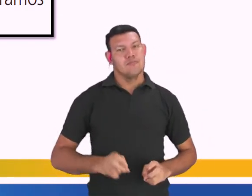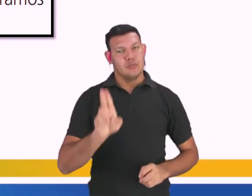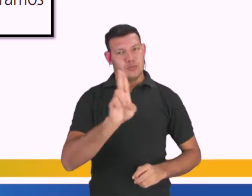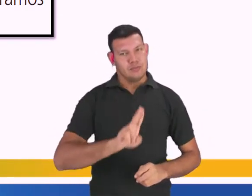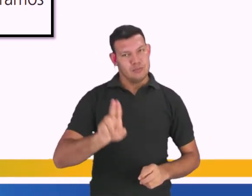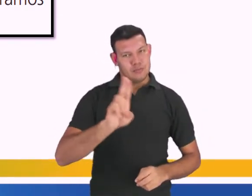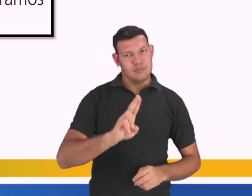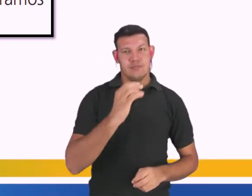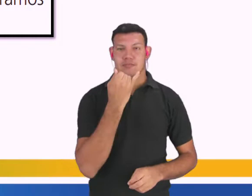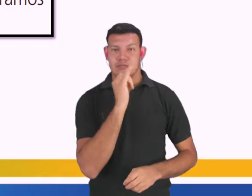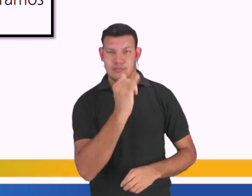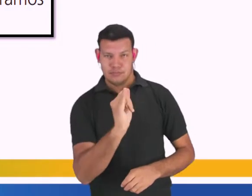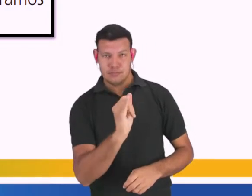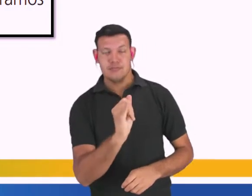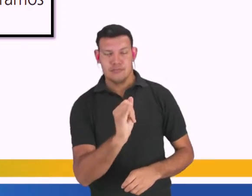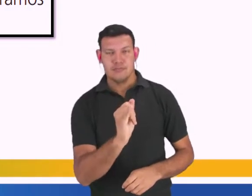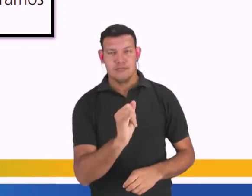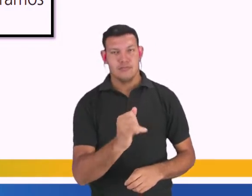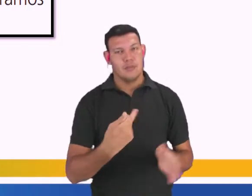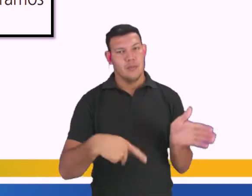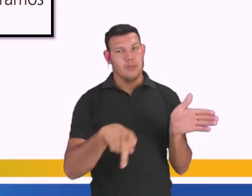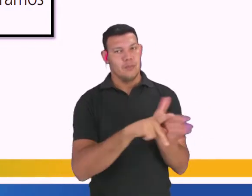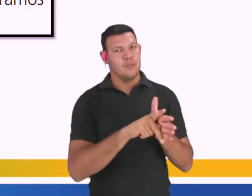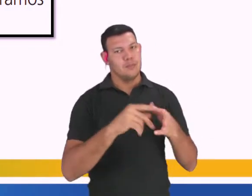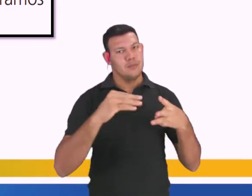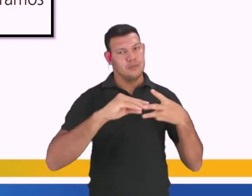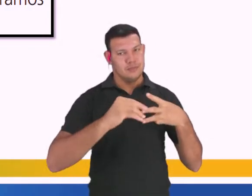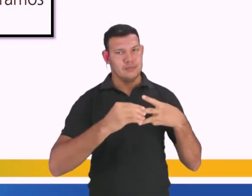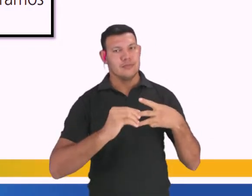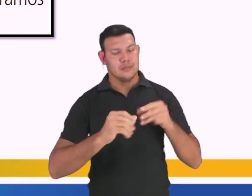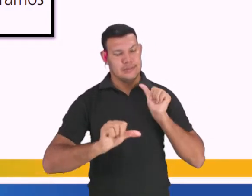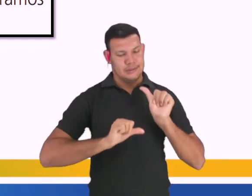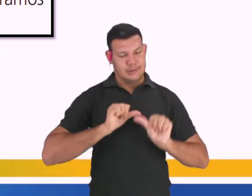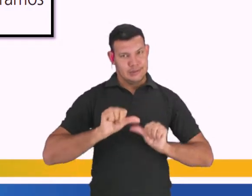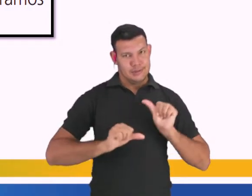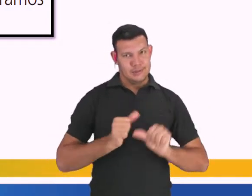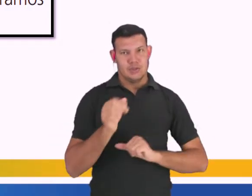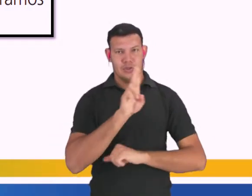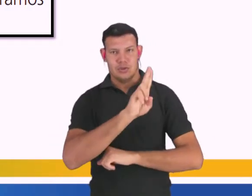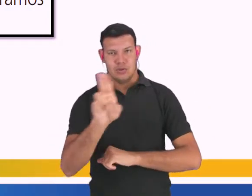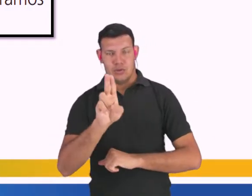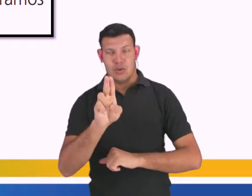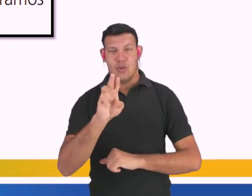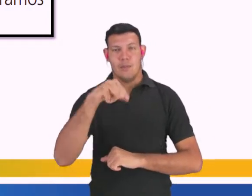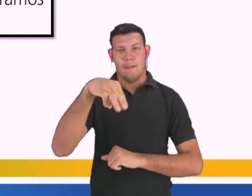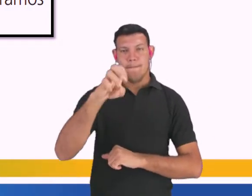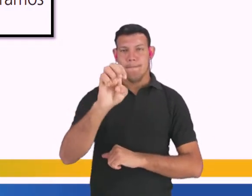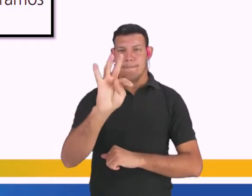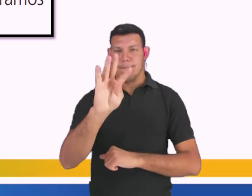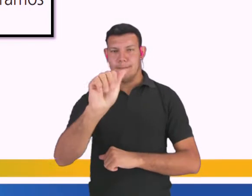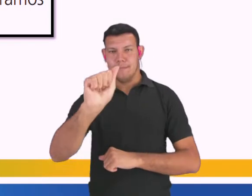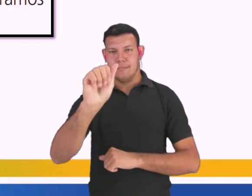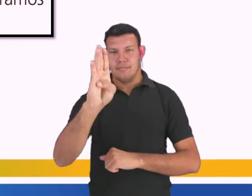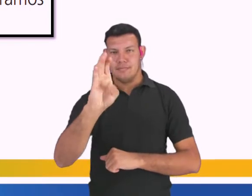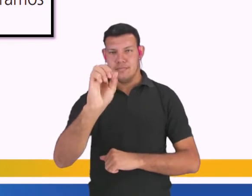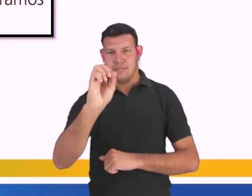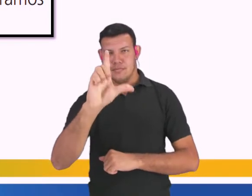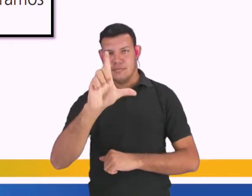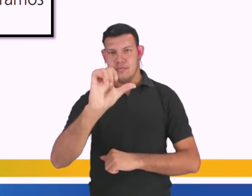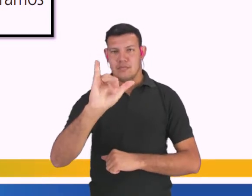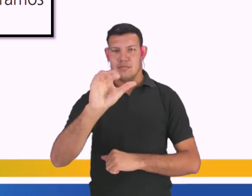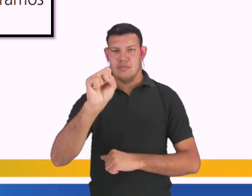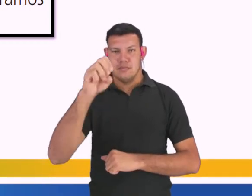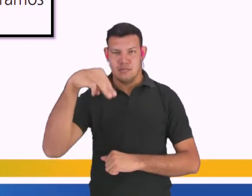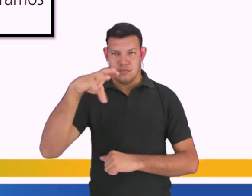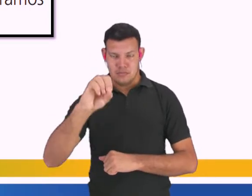energia útil para as células. Essas transformações são denominadas de metabolismo. O estudo